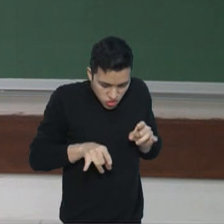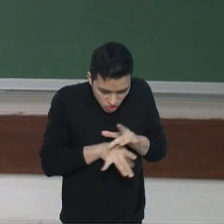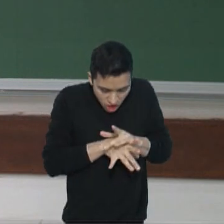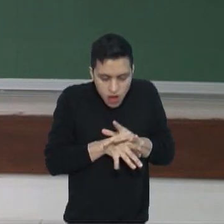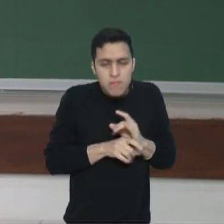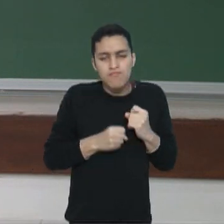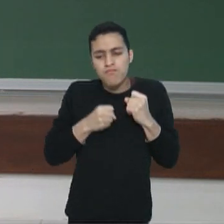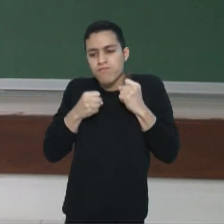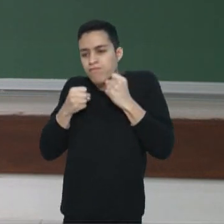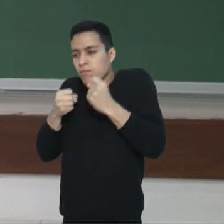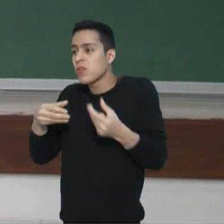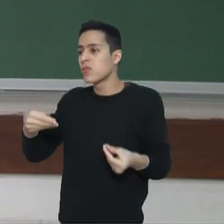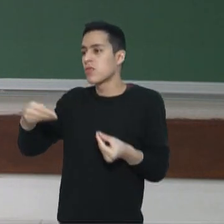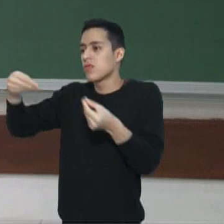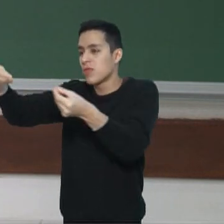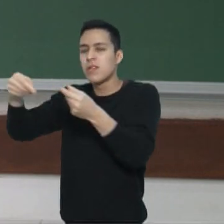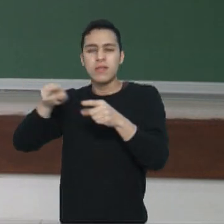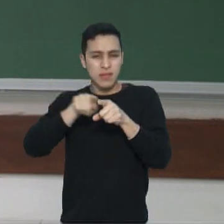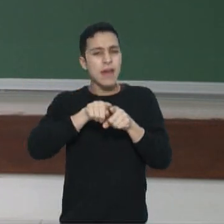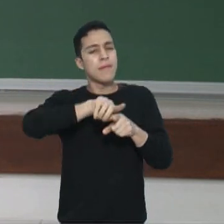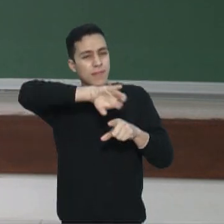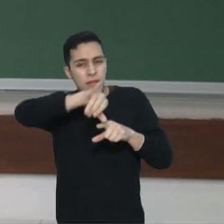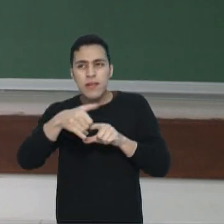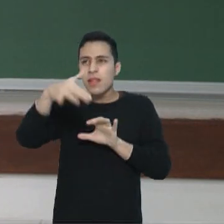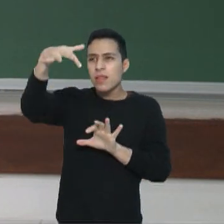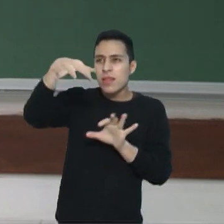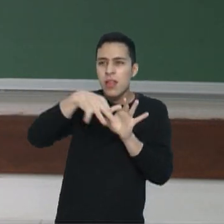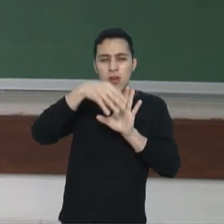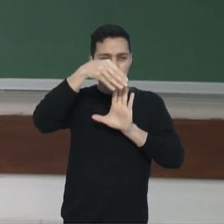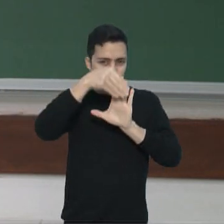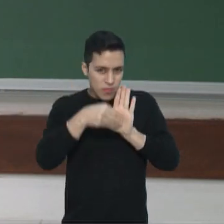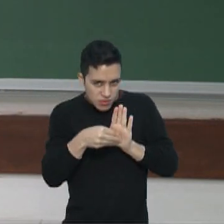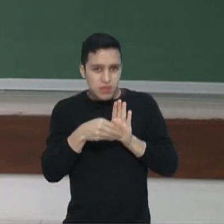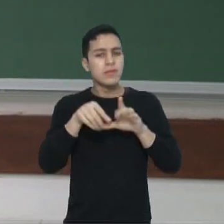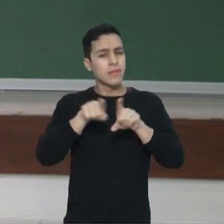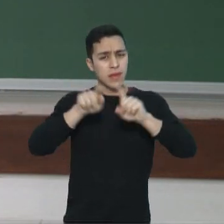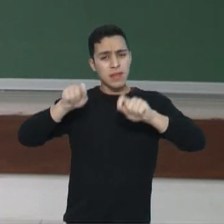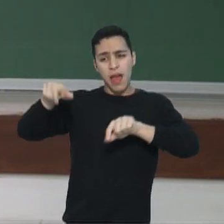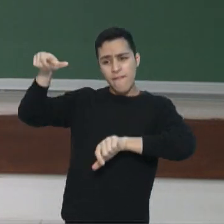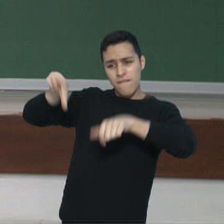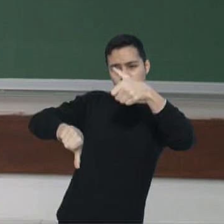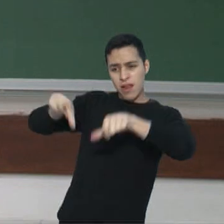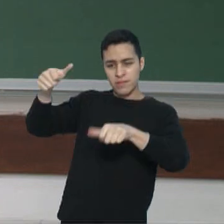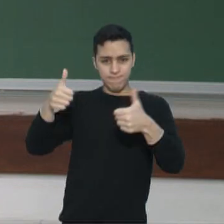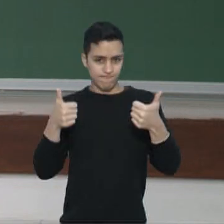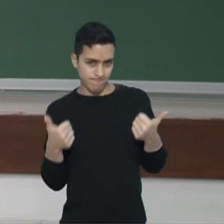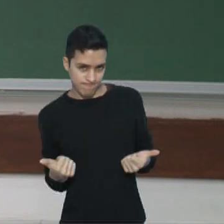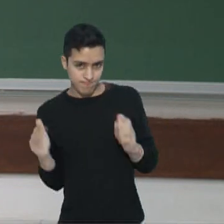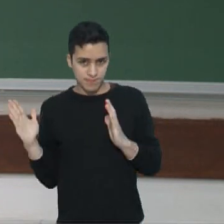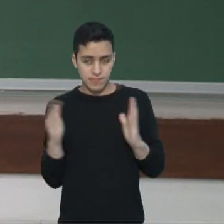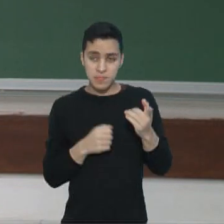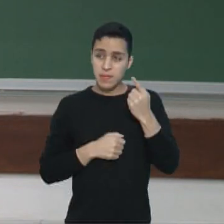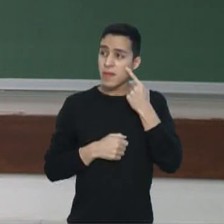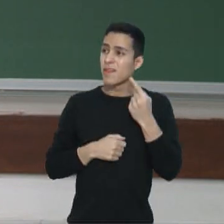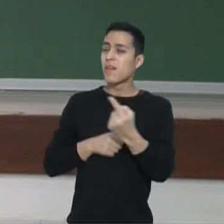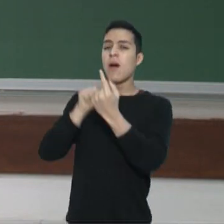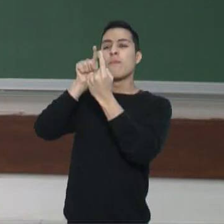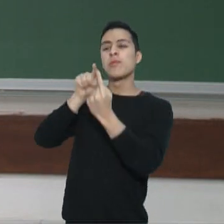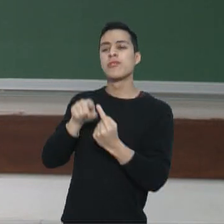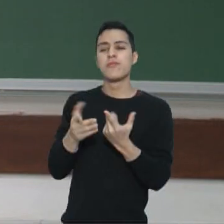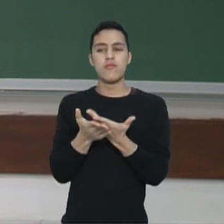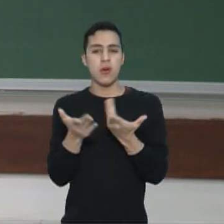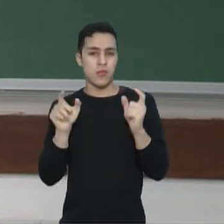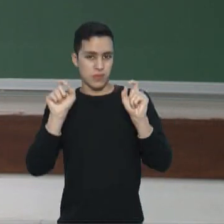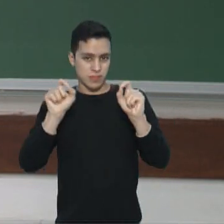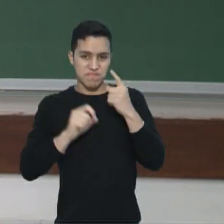Assim você também irá exercitar o conteúdo e também poderá ser avaliado, certo? Vamos aos nossos objetivos da